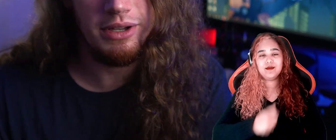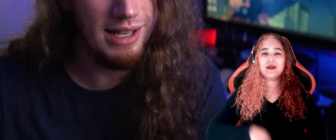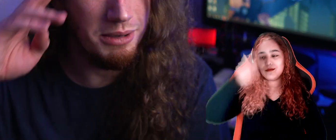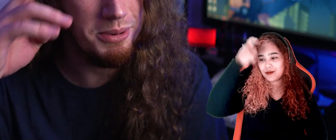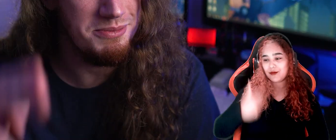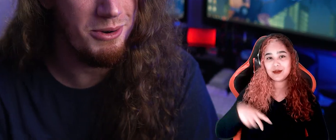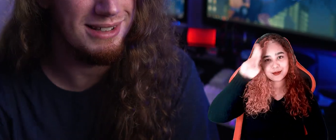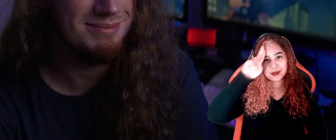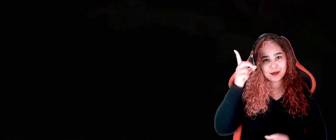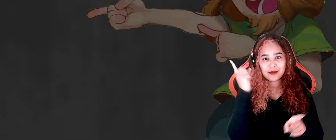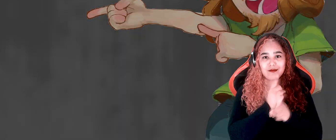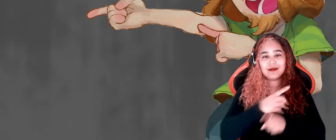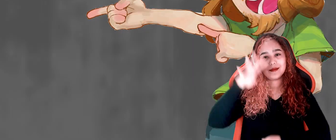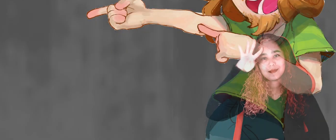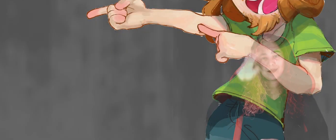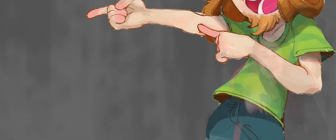Eu sou o Falc, e até uma próxima quarta.